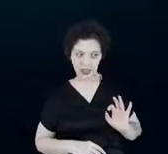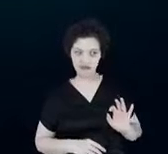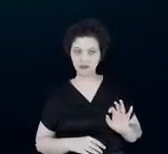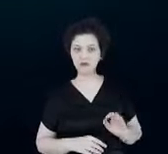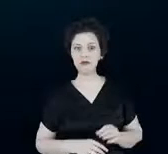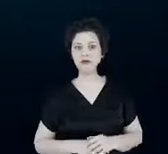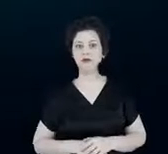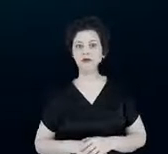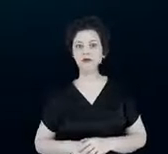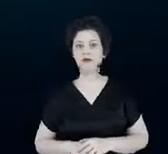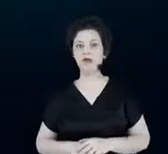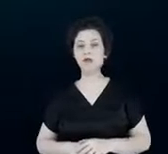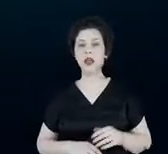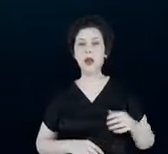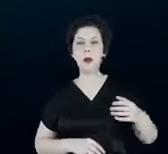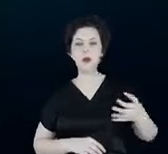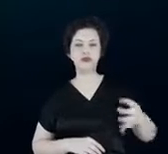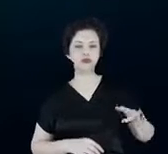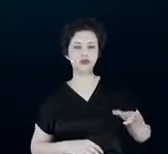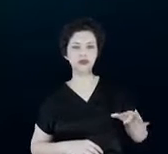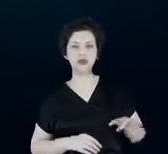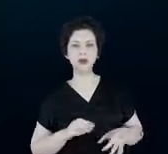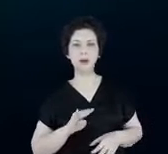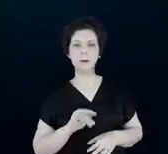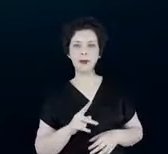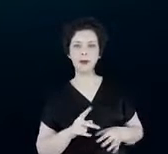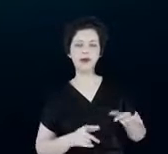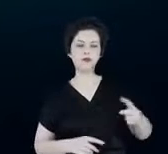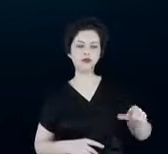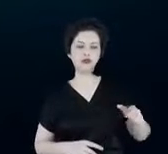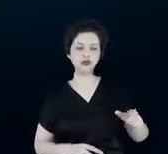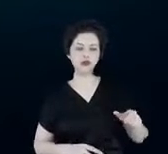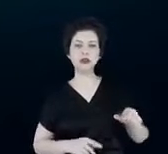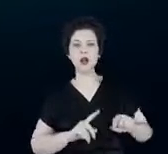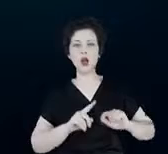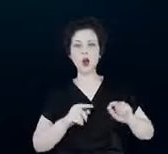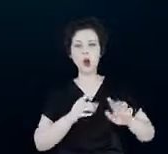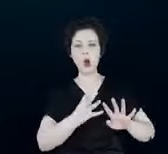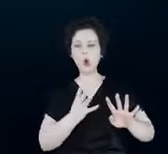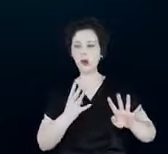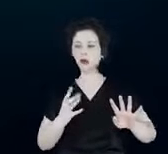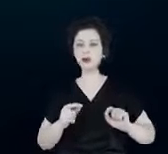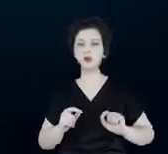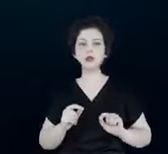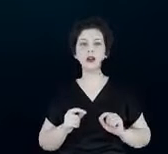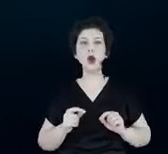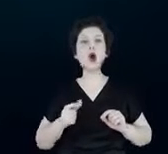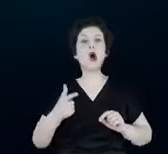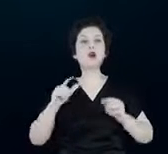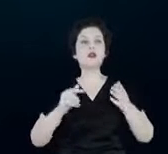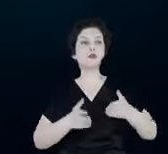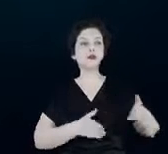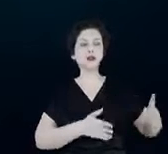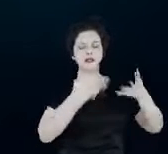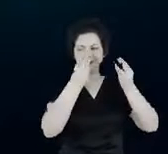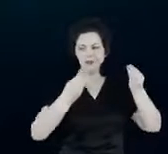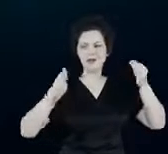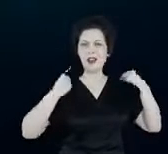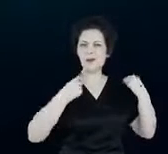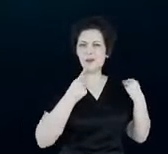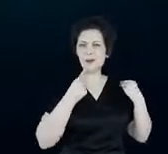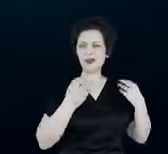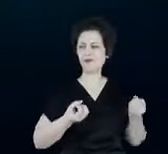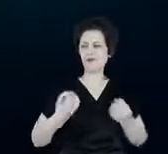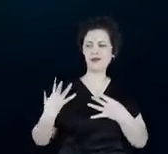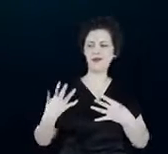você espera quando toca aquele bip que que ela faz todos os próximos consideração são muito vezes para pessoa esquecer aquele ponto vermelho foi a